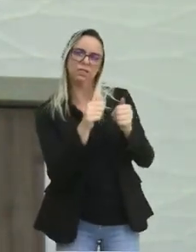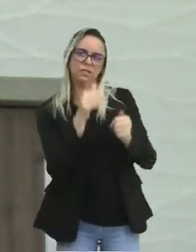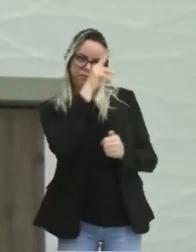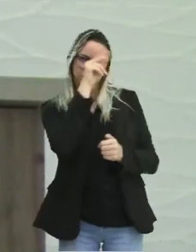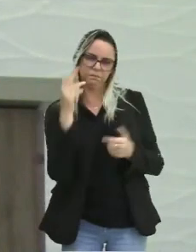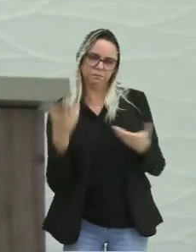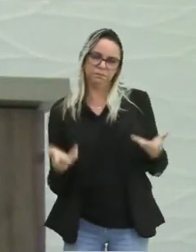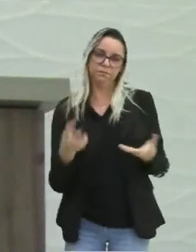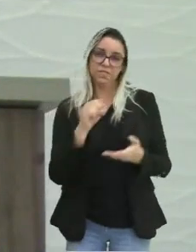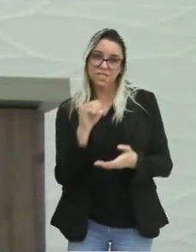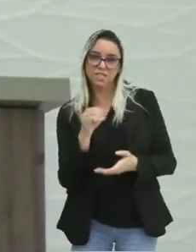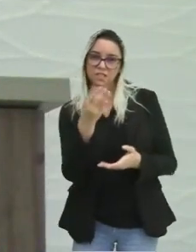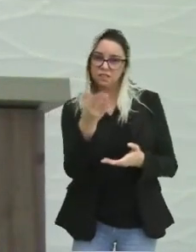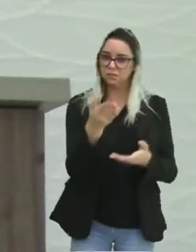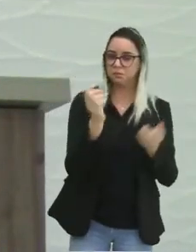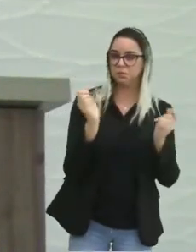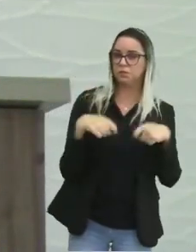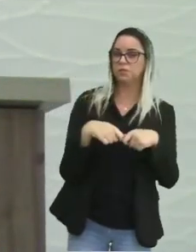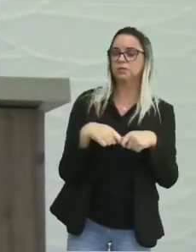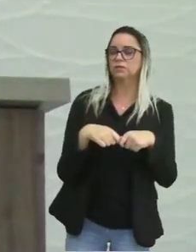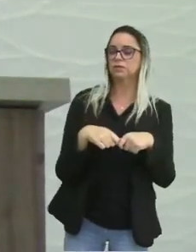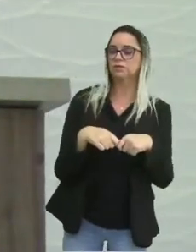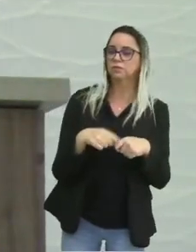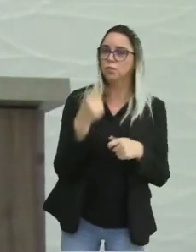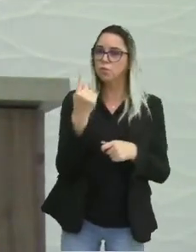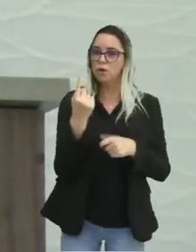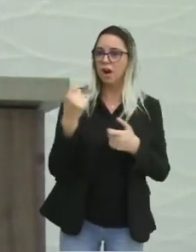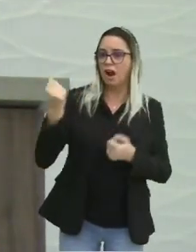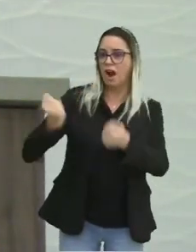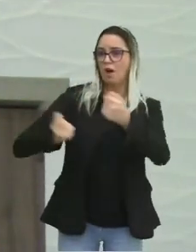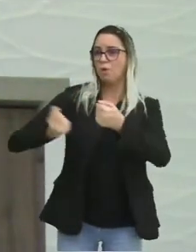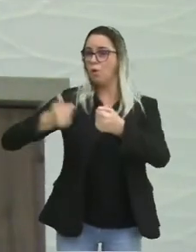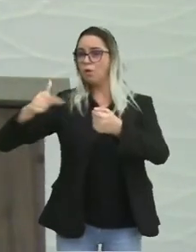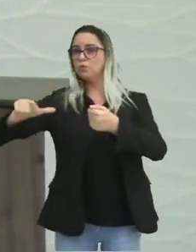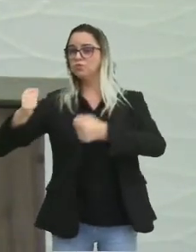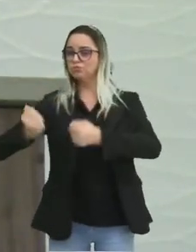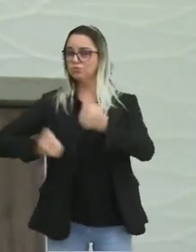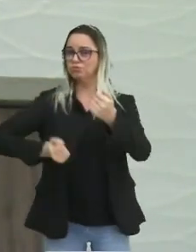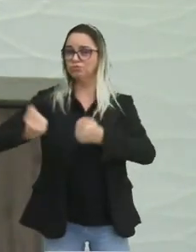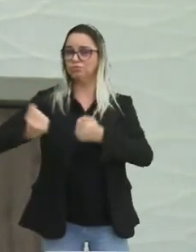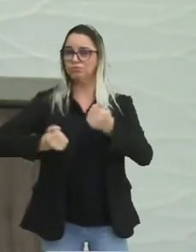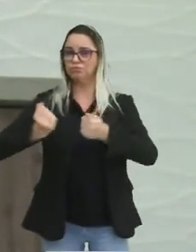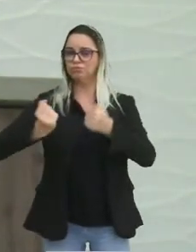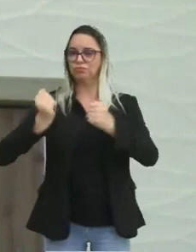que, se possível, coloque mais um carro, uma van,